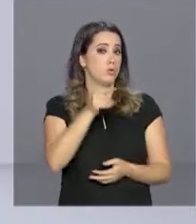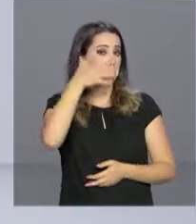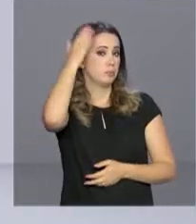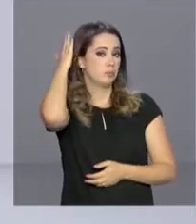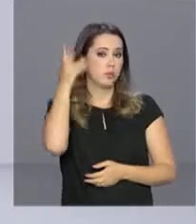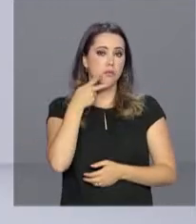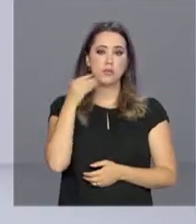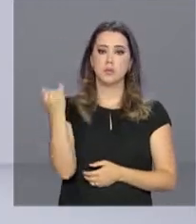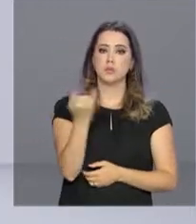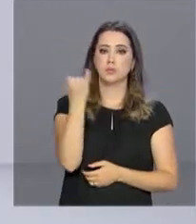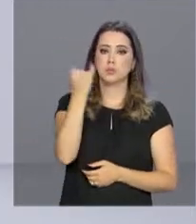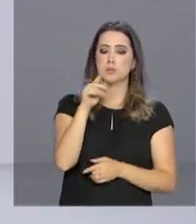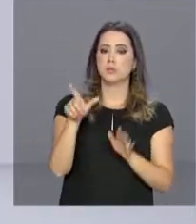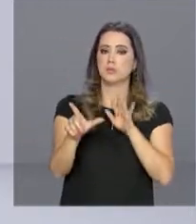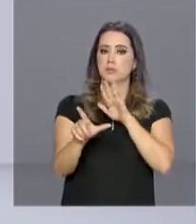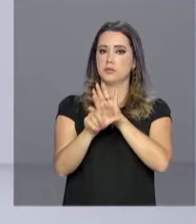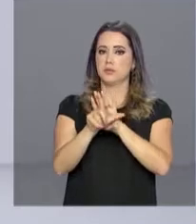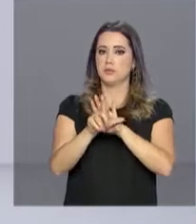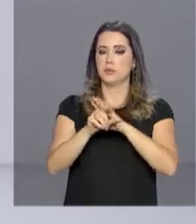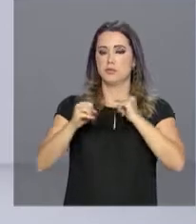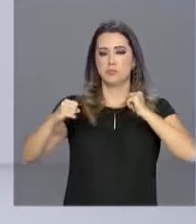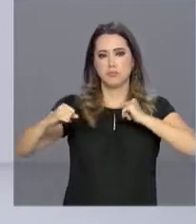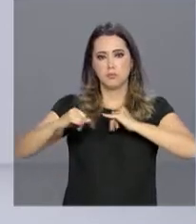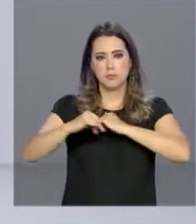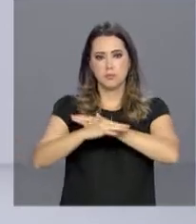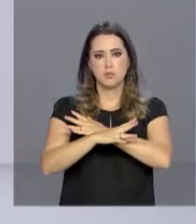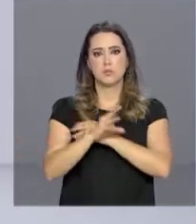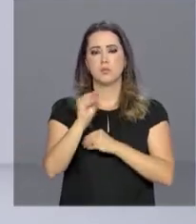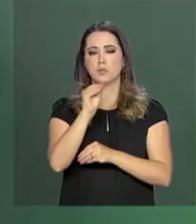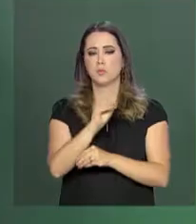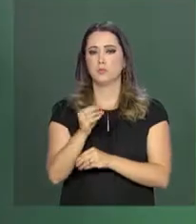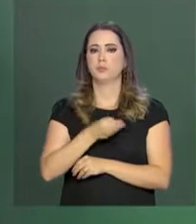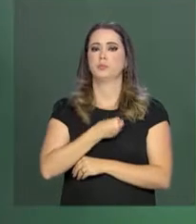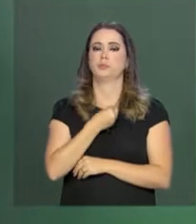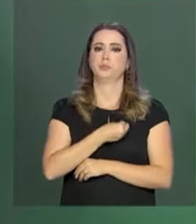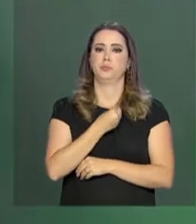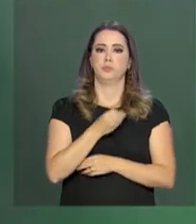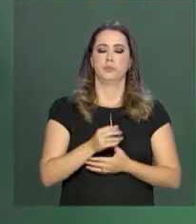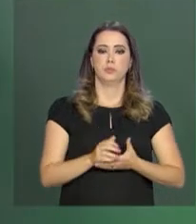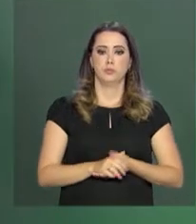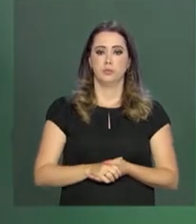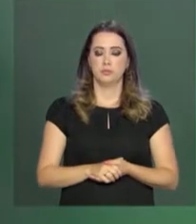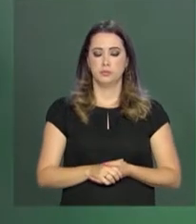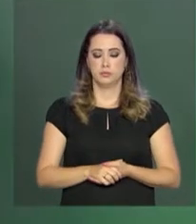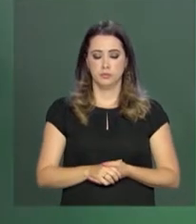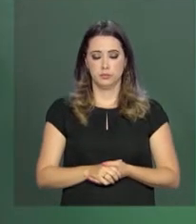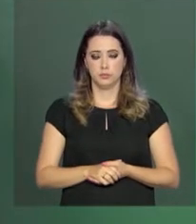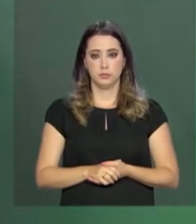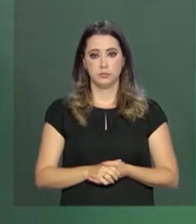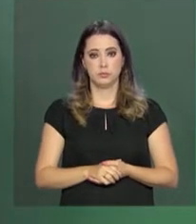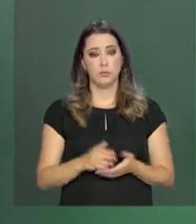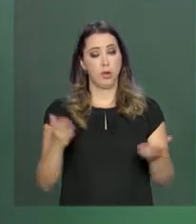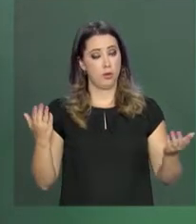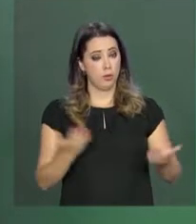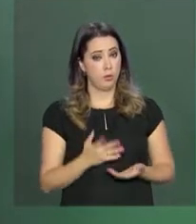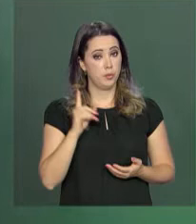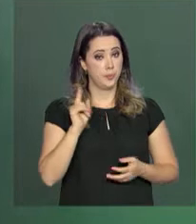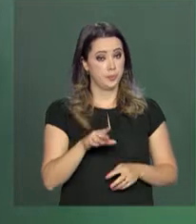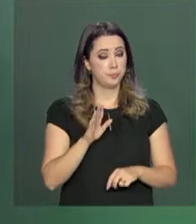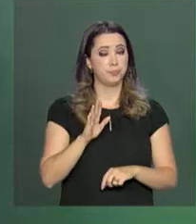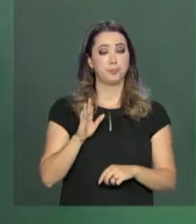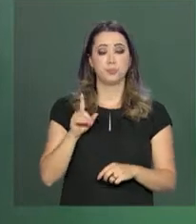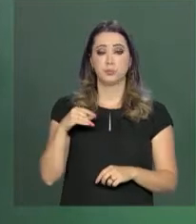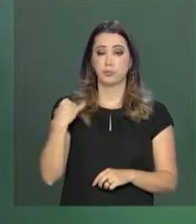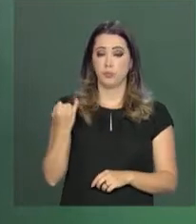importância da lei de trânsito para preservação da vida este momento é um momento